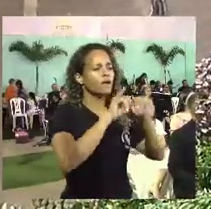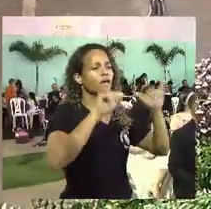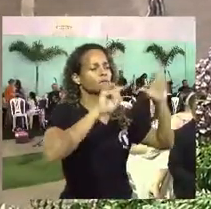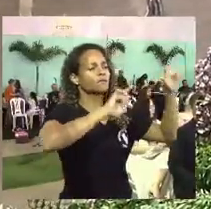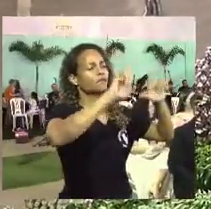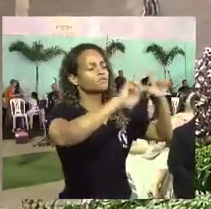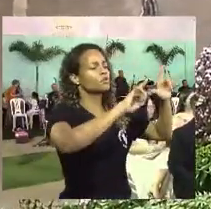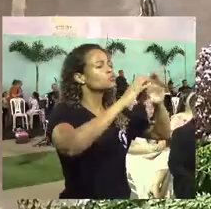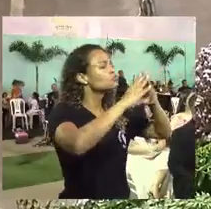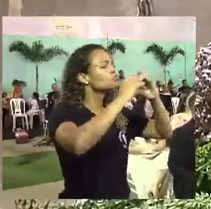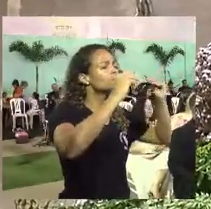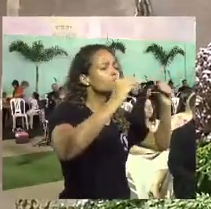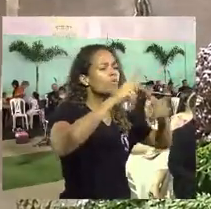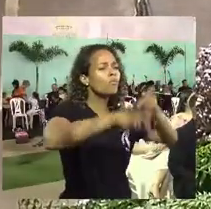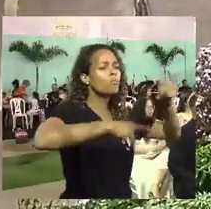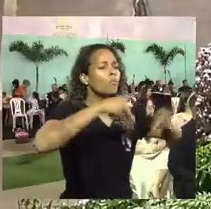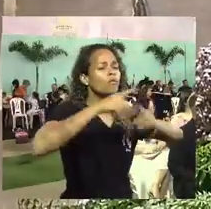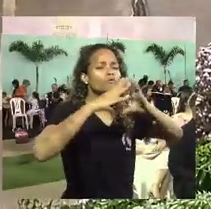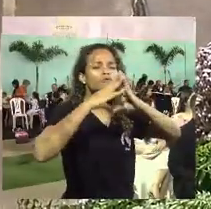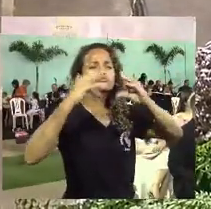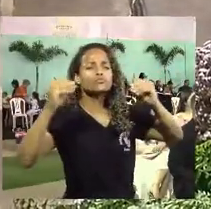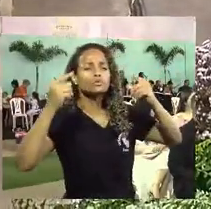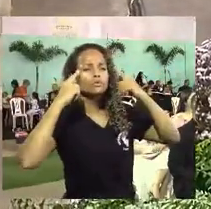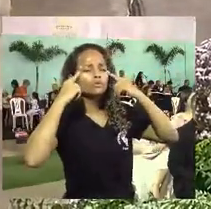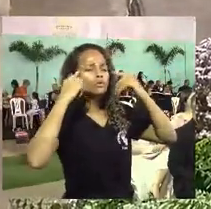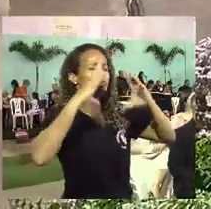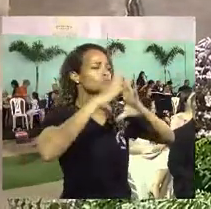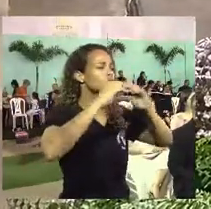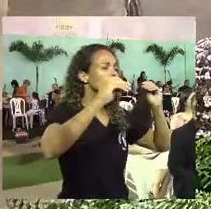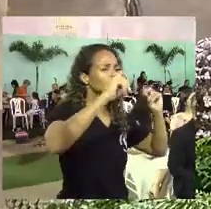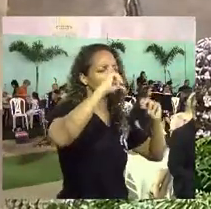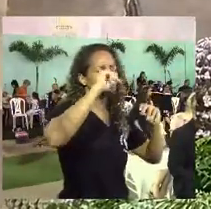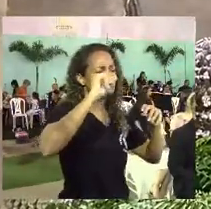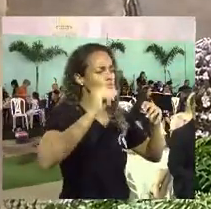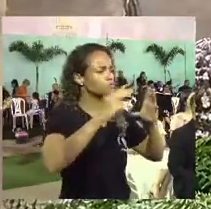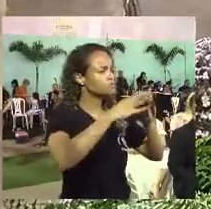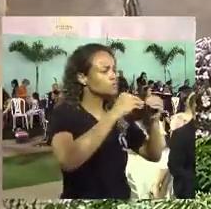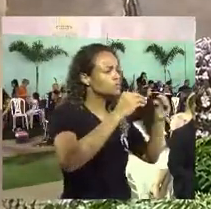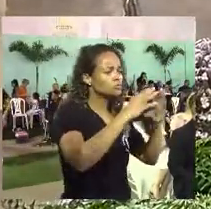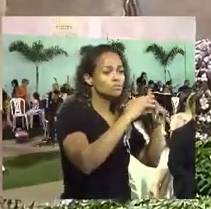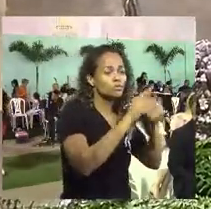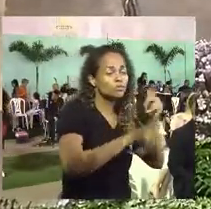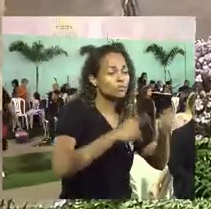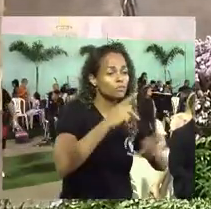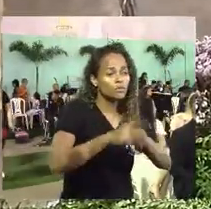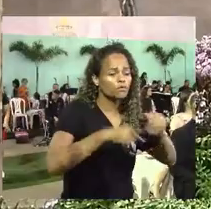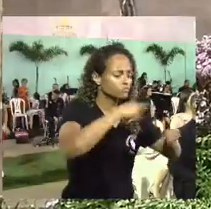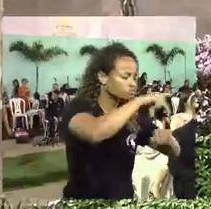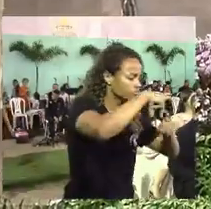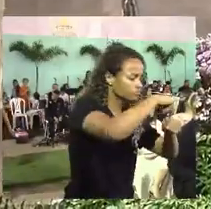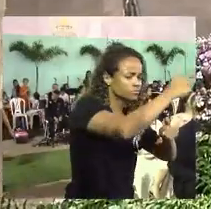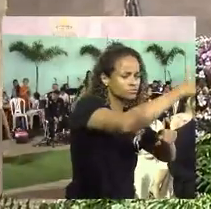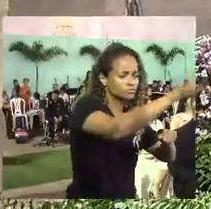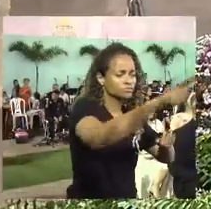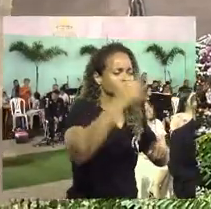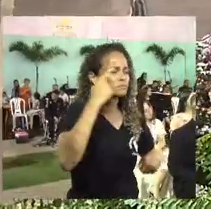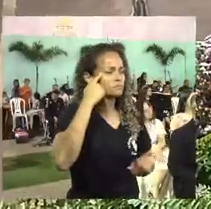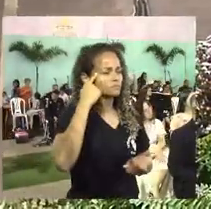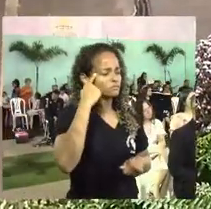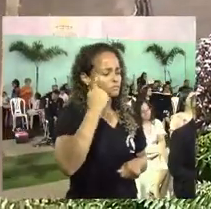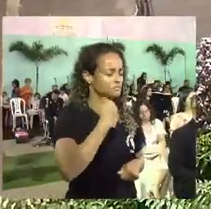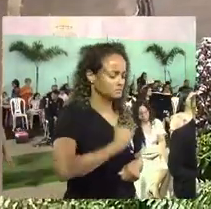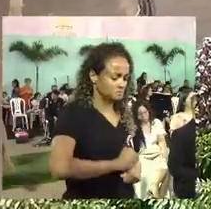sumiu o povo do Japão sumiu o povo da Alemanha pode trazer as minhas para cá chume é um povo do Chile